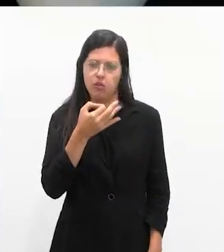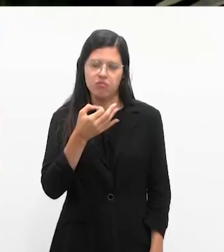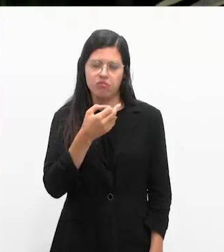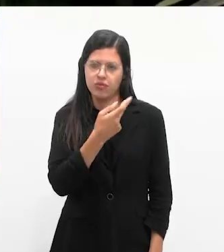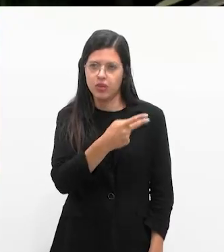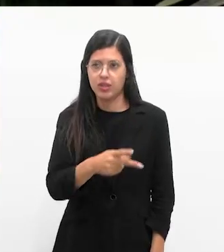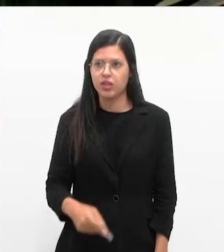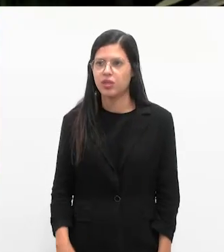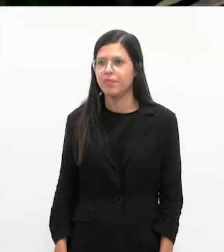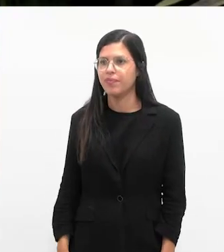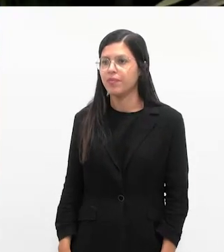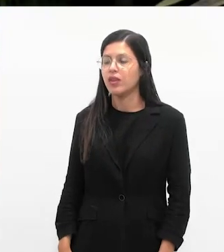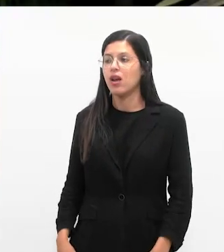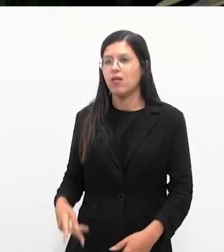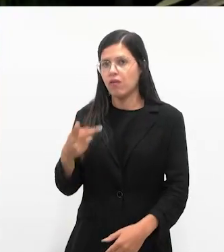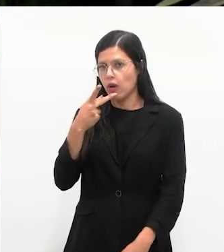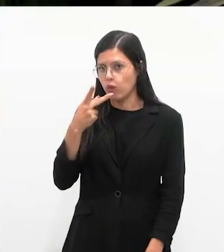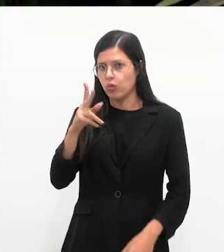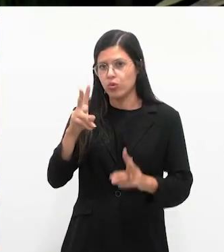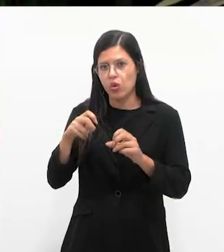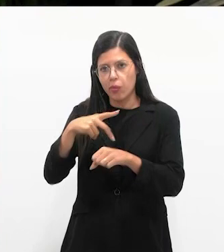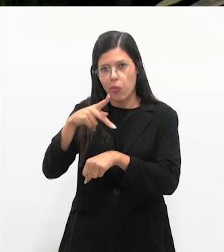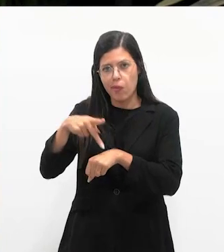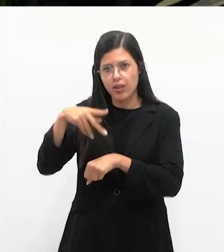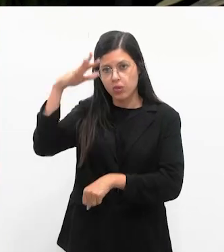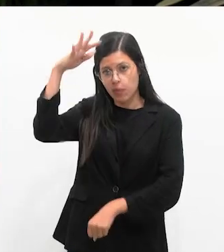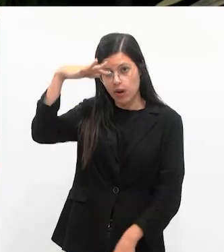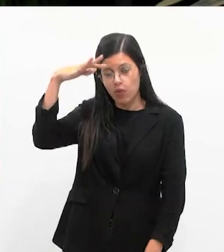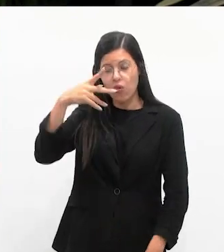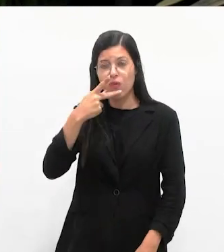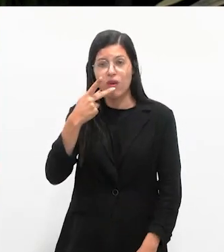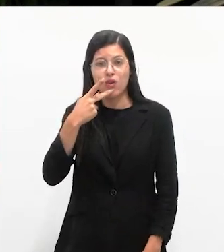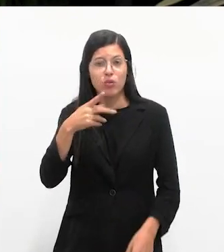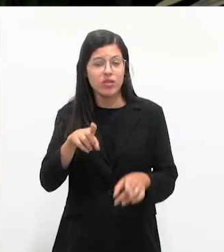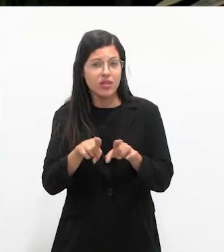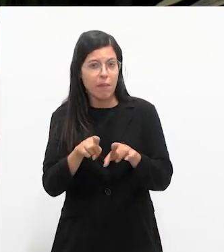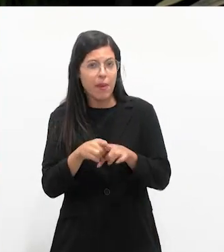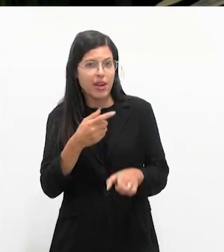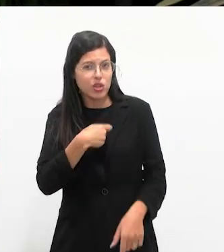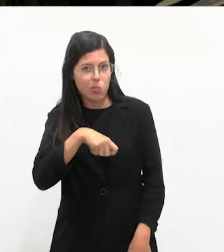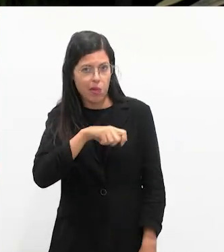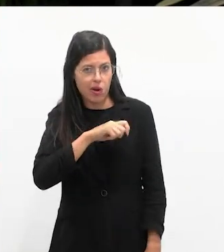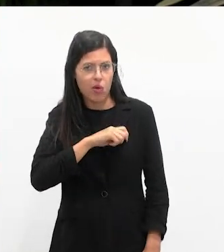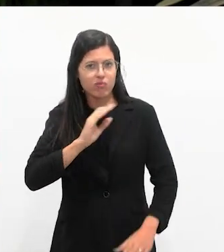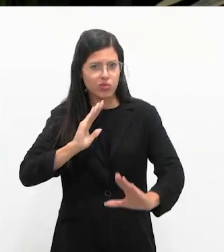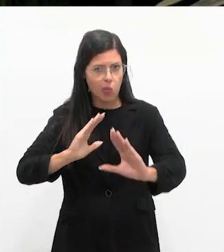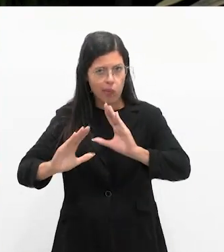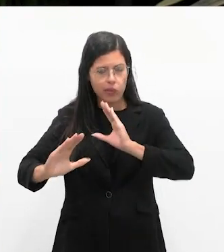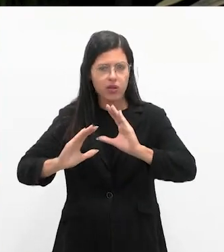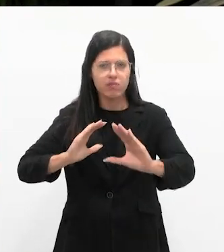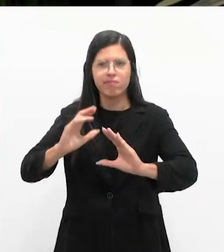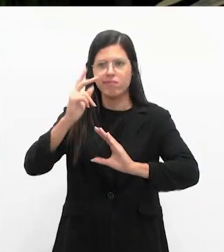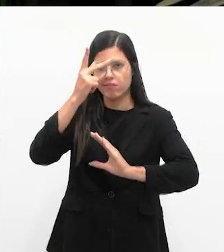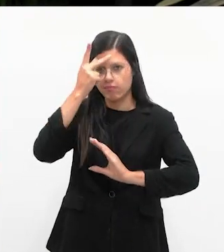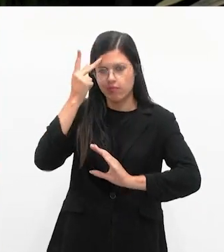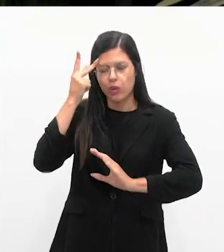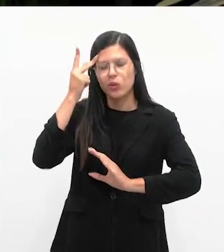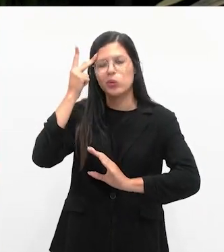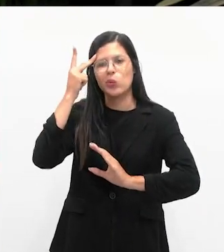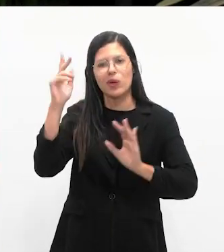tiveram lá. Fez questão de falar no Peru, fez questão de falar em espanhol para se comunicar com aqueles que estarem